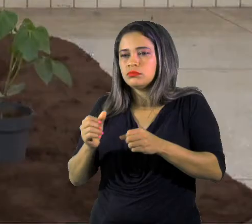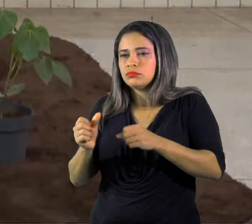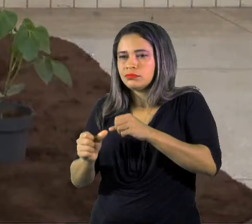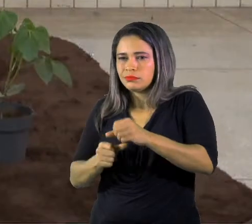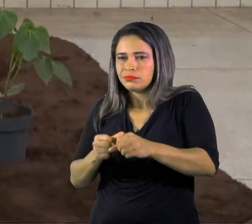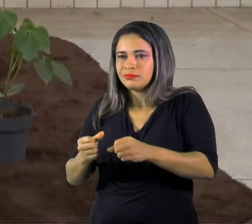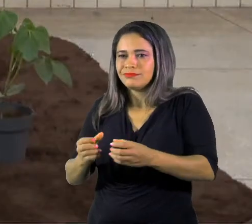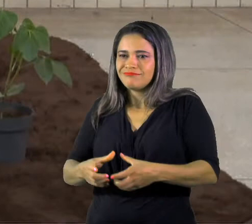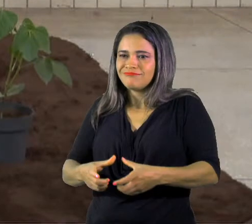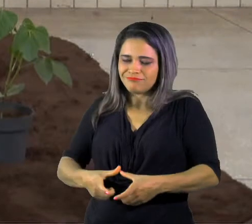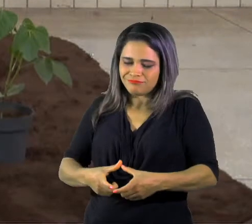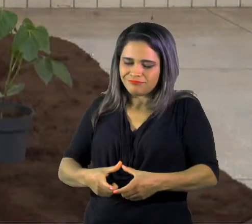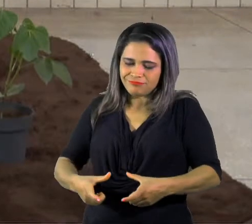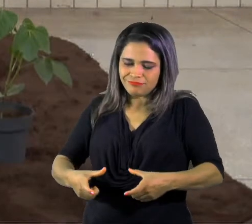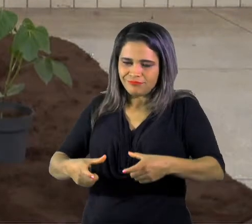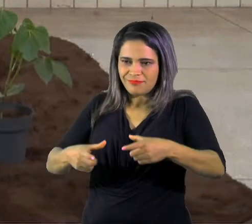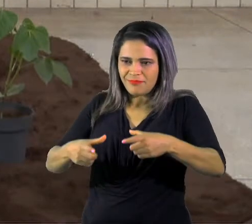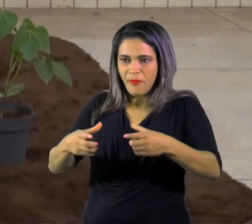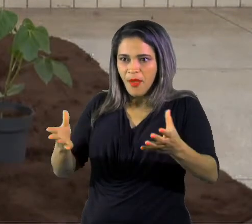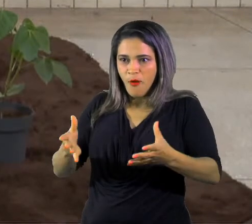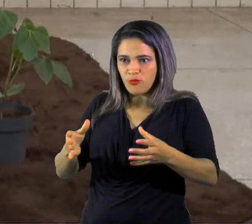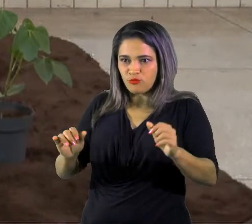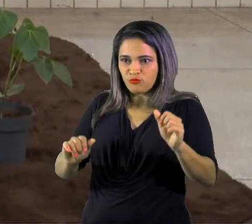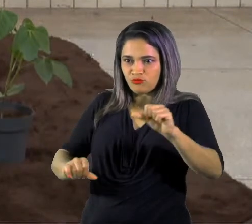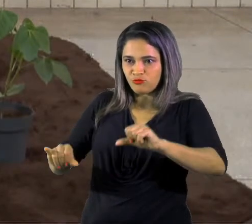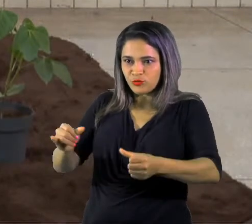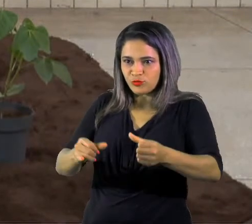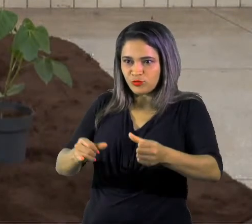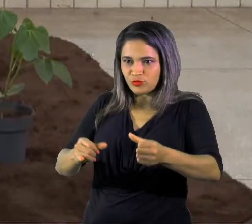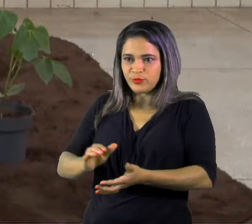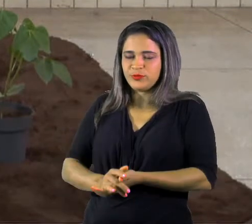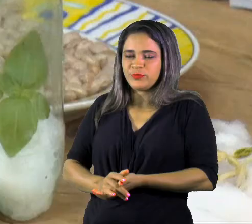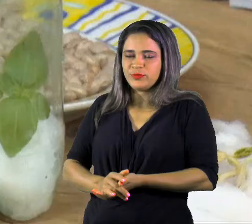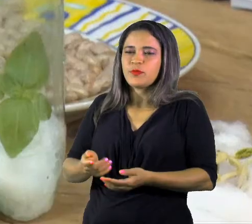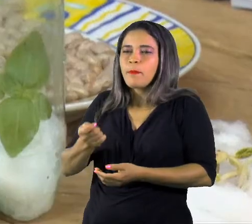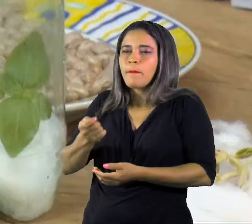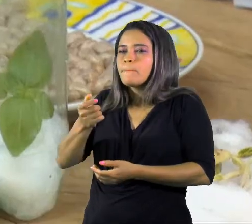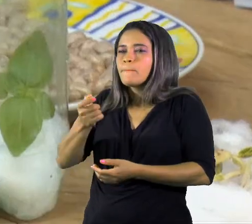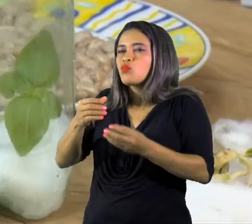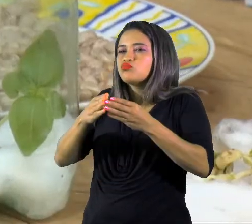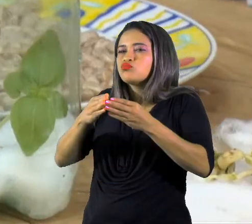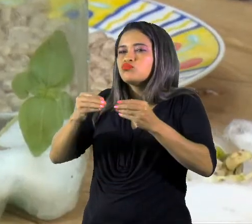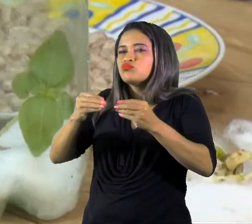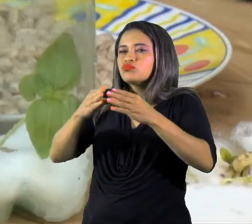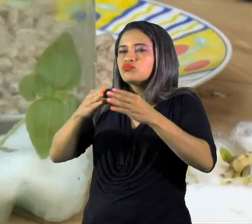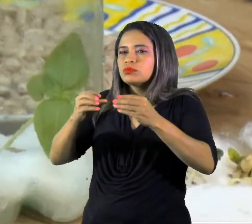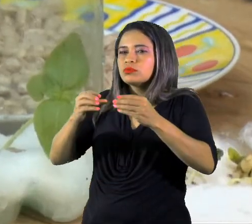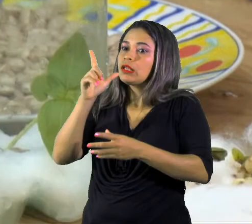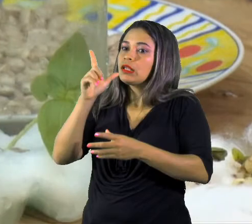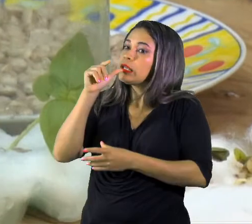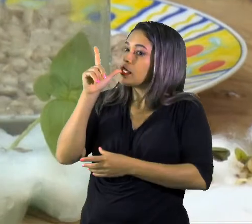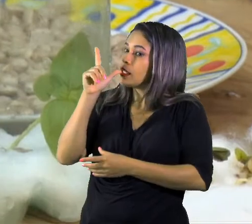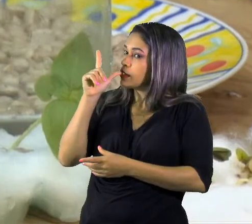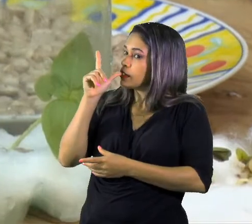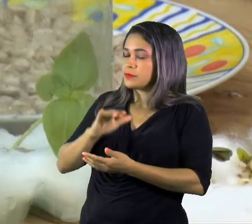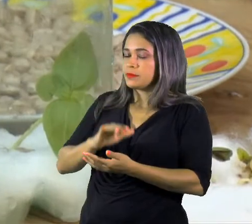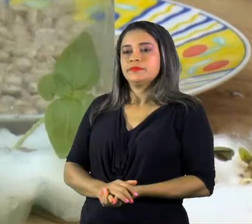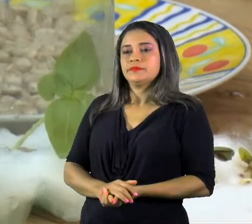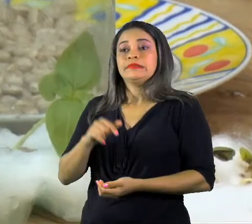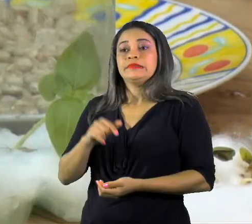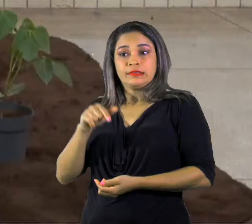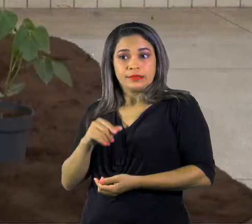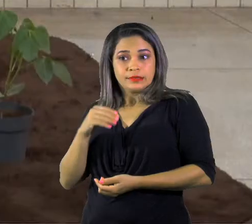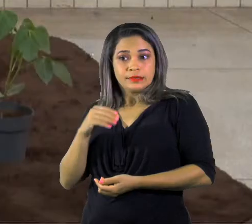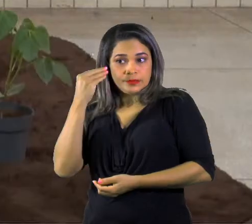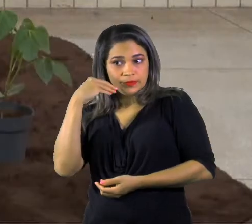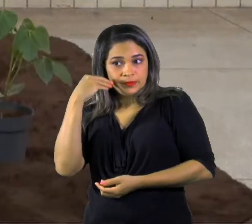um recipiente para a nossa experiência. Um pouquinho de algodão e água. Nessa experiência do